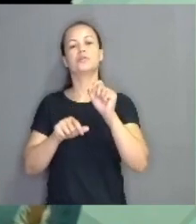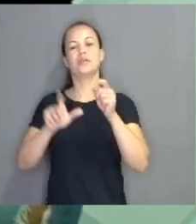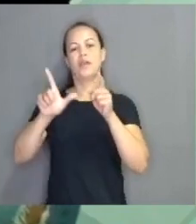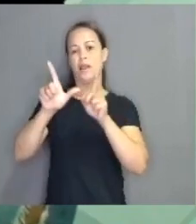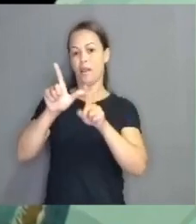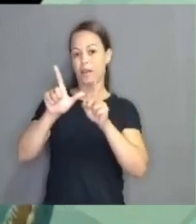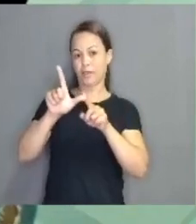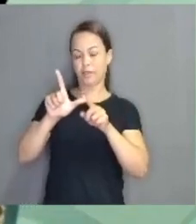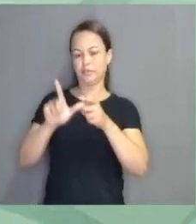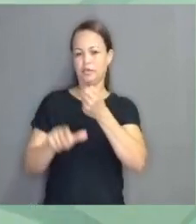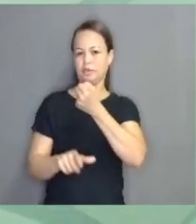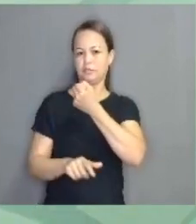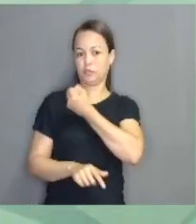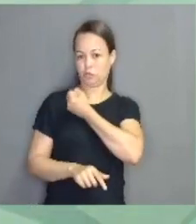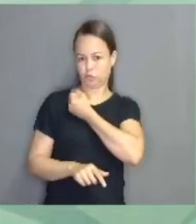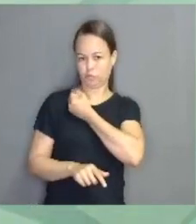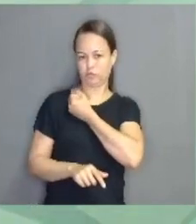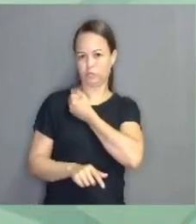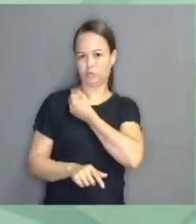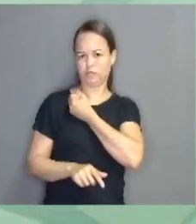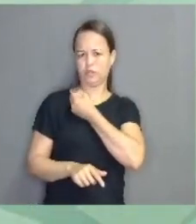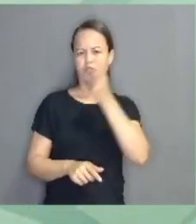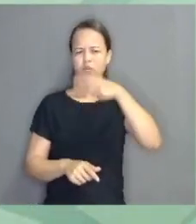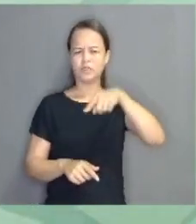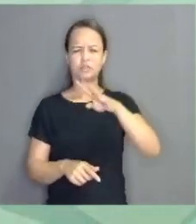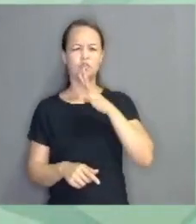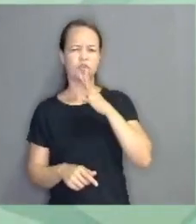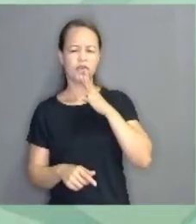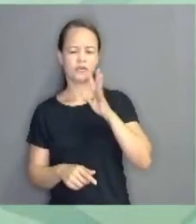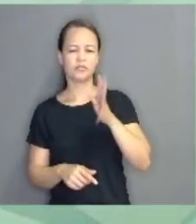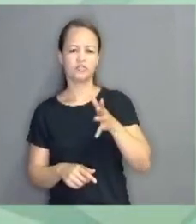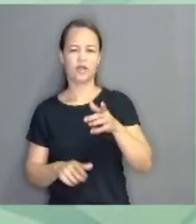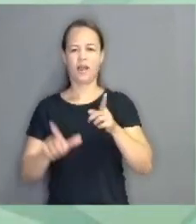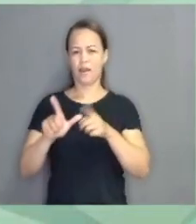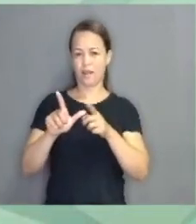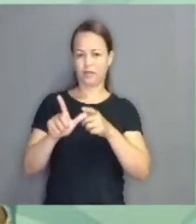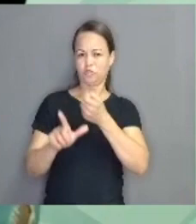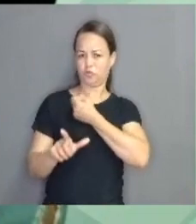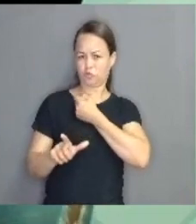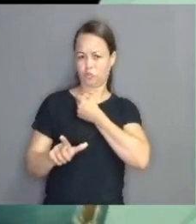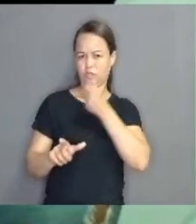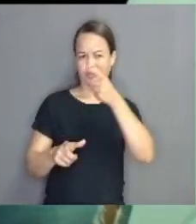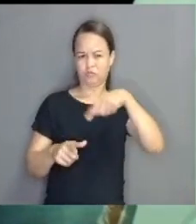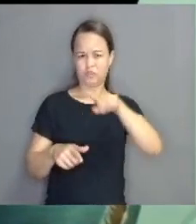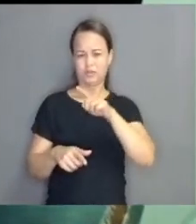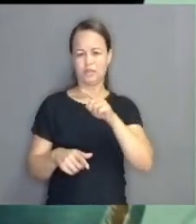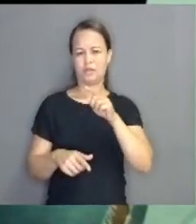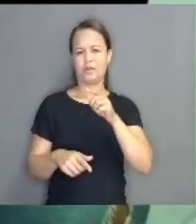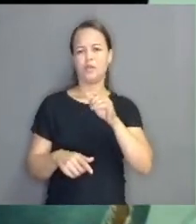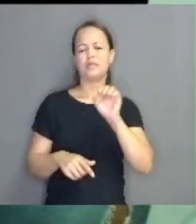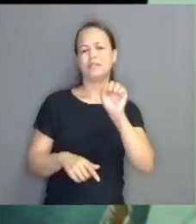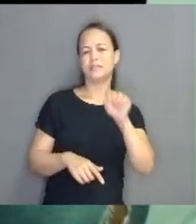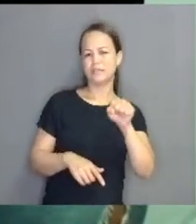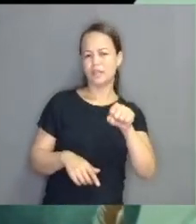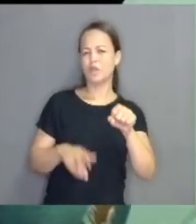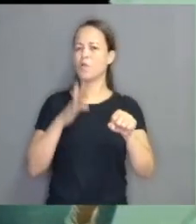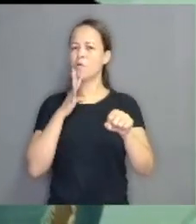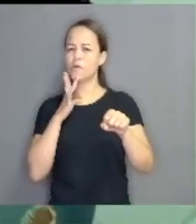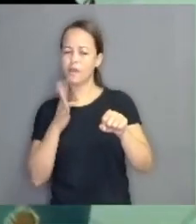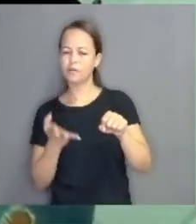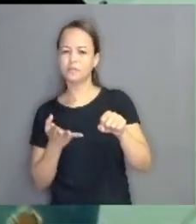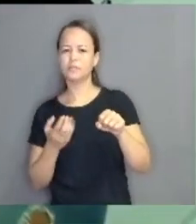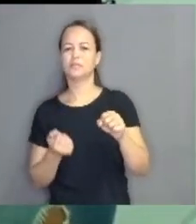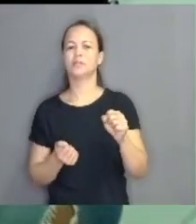Se você respondeu sim, muito bem. Se você respondeu que não, não fique triste. Hoje a gente vai aprender um pouquinho sobre isso.